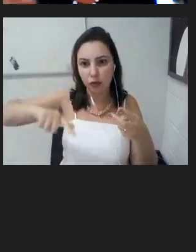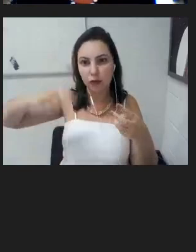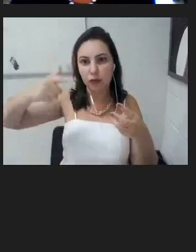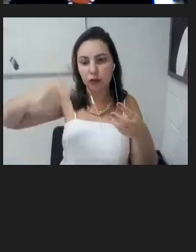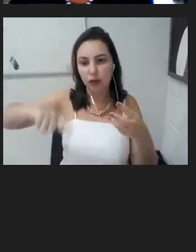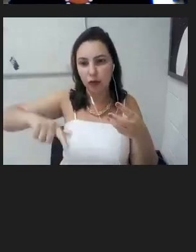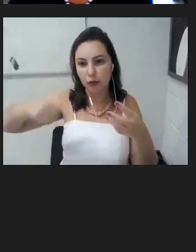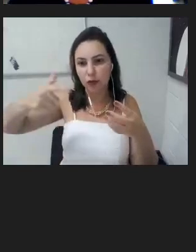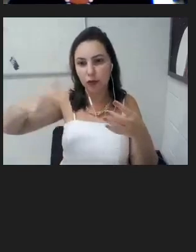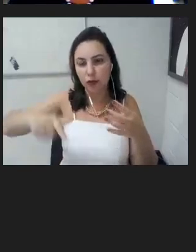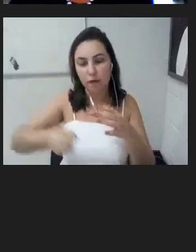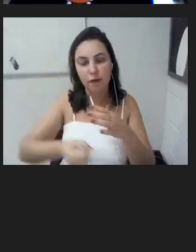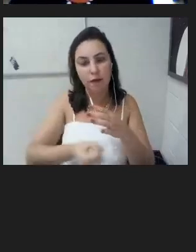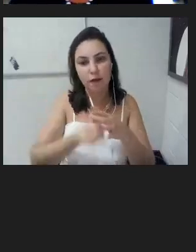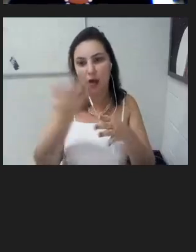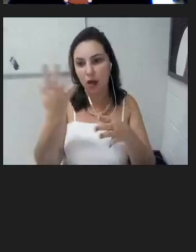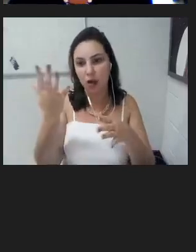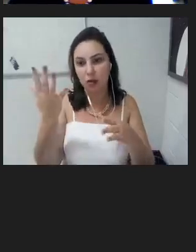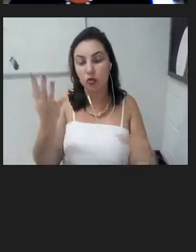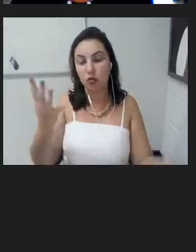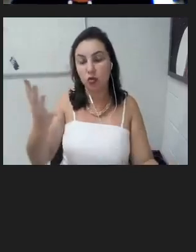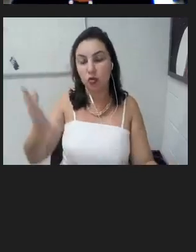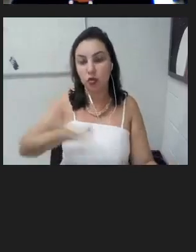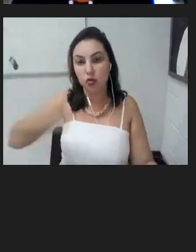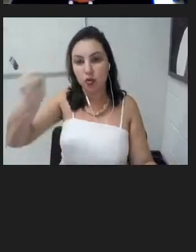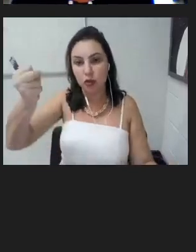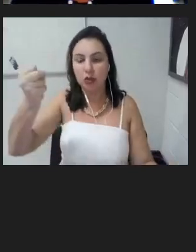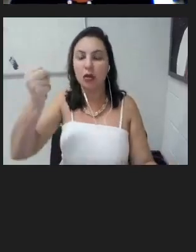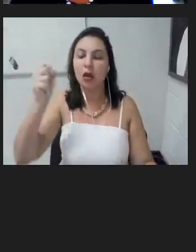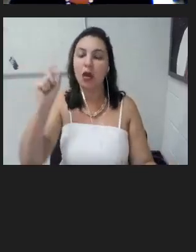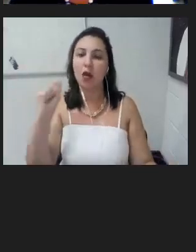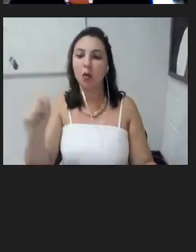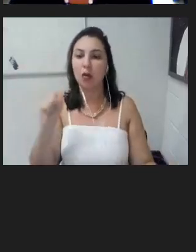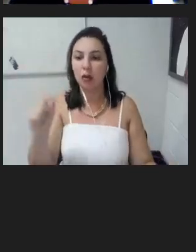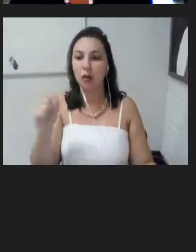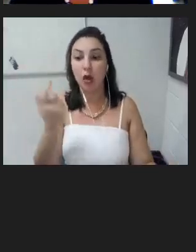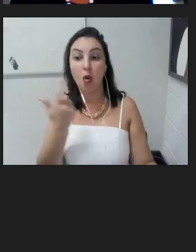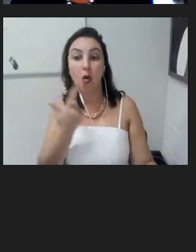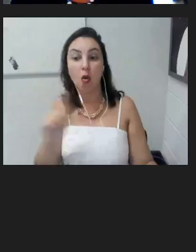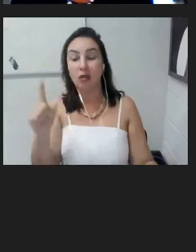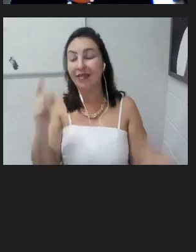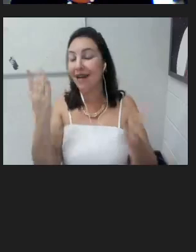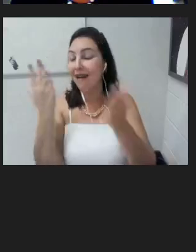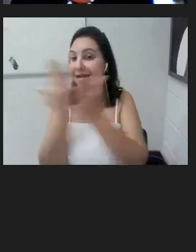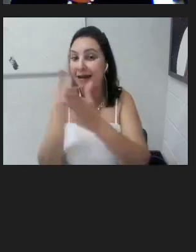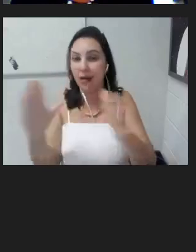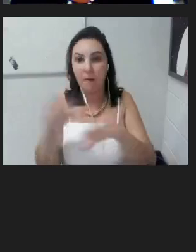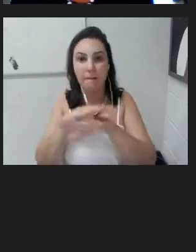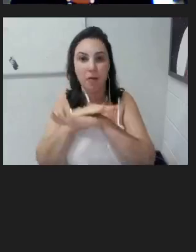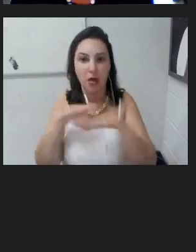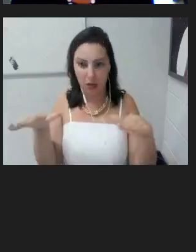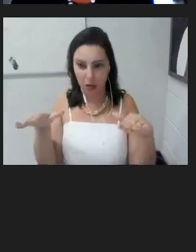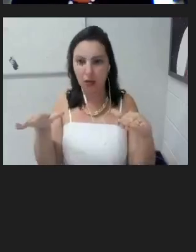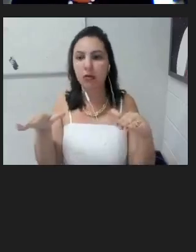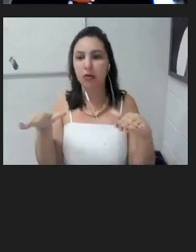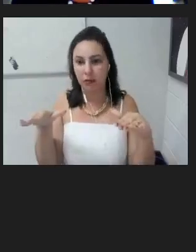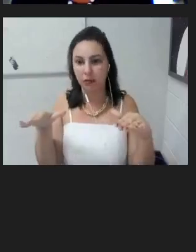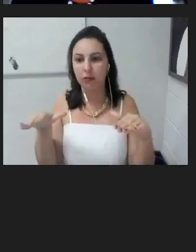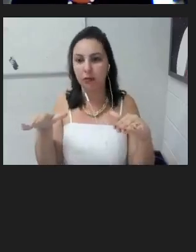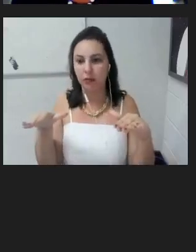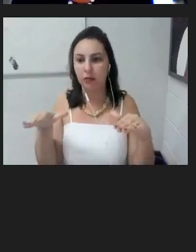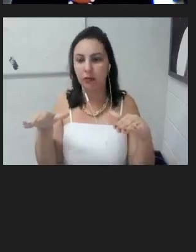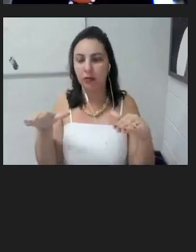O suicídio, ele tem uma outra intenção, que é acabar. É encerrar